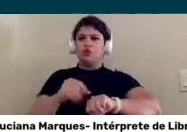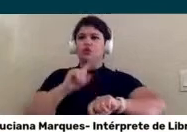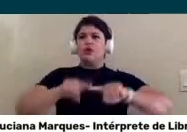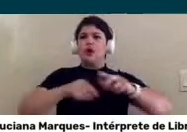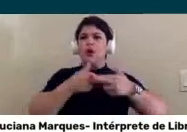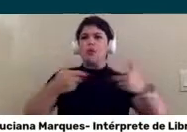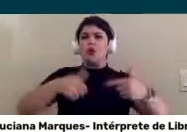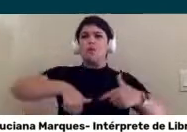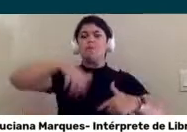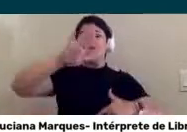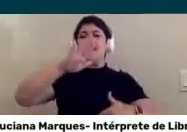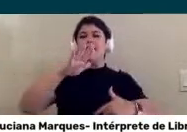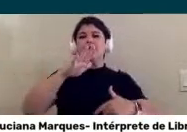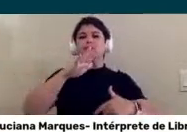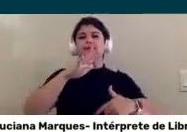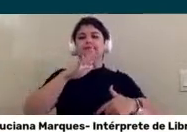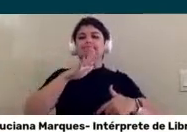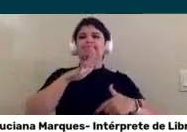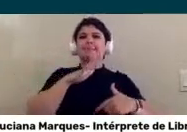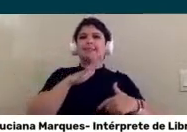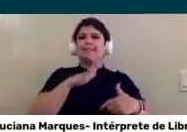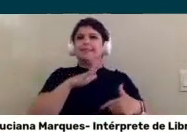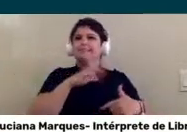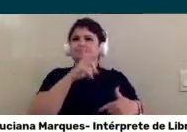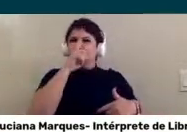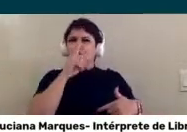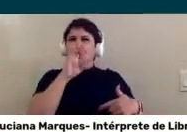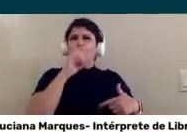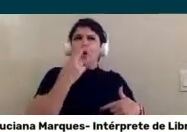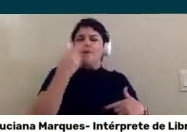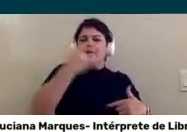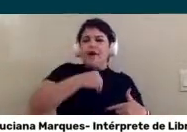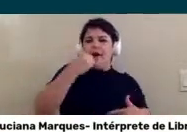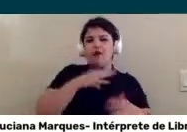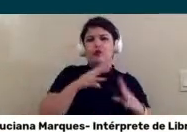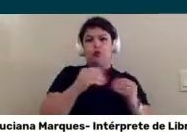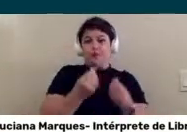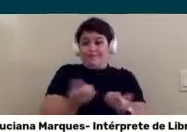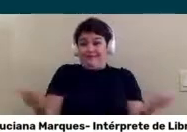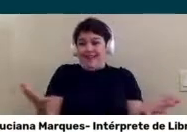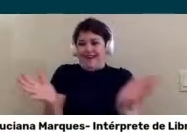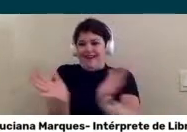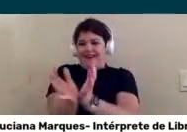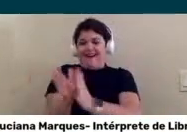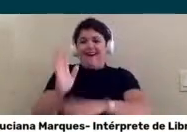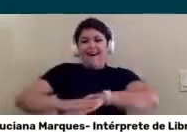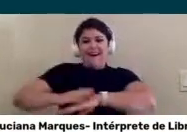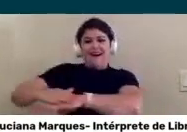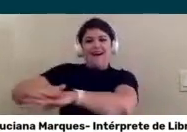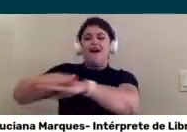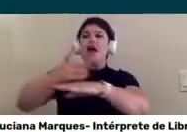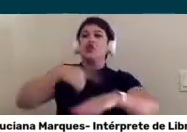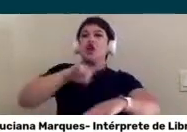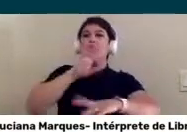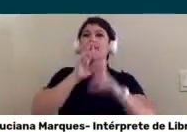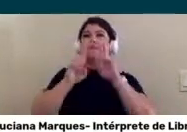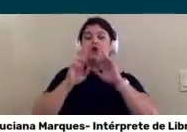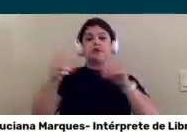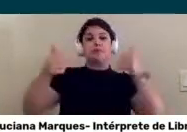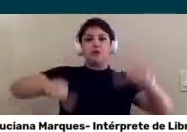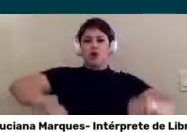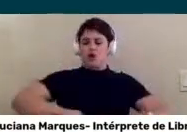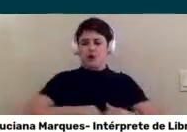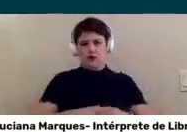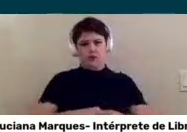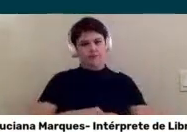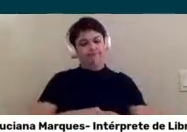mais vulneráveis. Então, todo mundo tinha muito medo que, ao dar autonomia para as equipes, as nossas soluções piorassem.